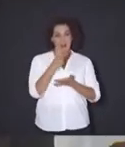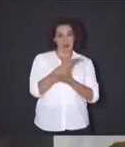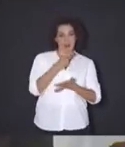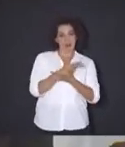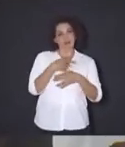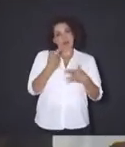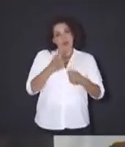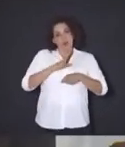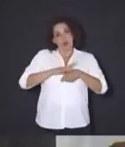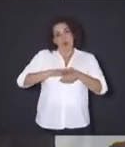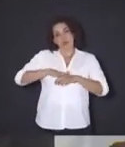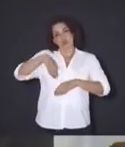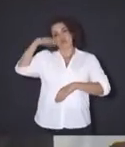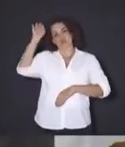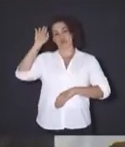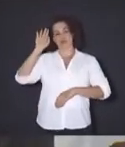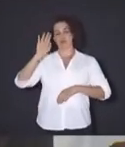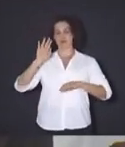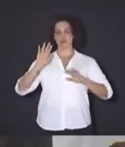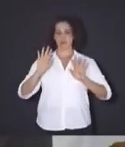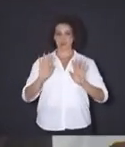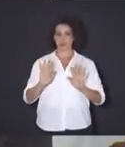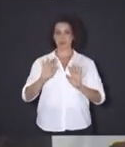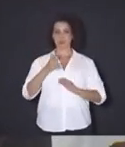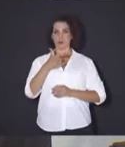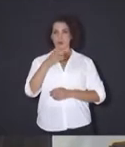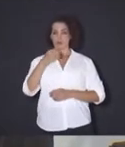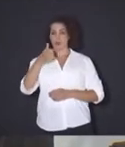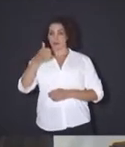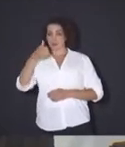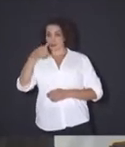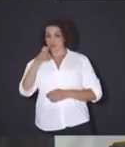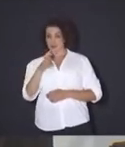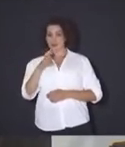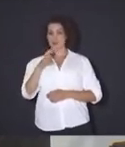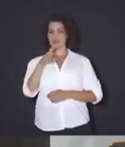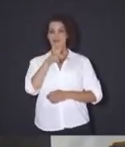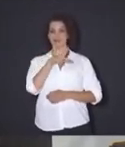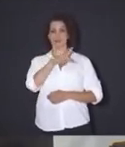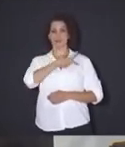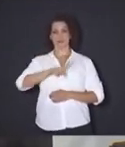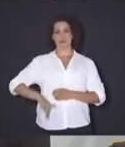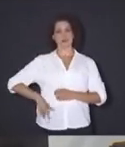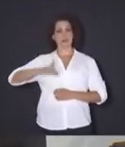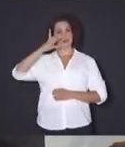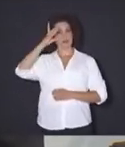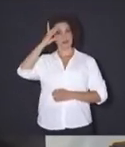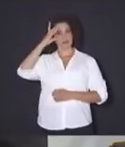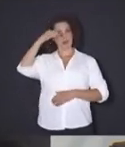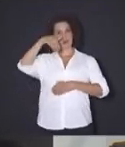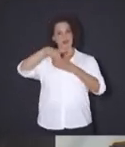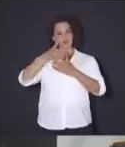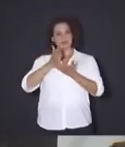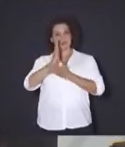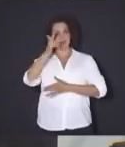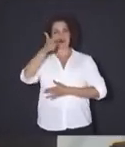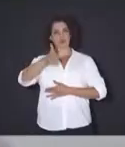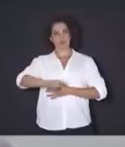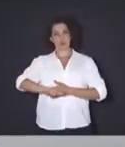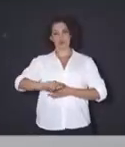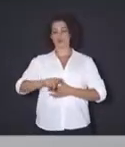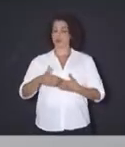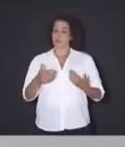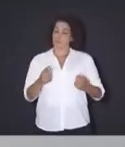a presidenta dilma foi eleita e ela não conseguiu de fato governar o congresso nacional inviabilizou